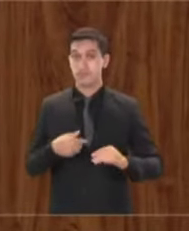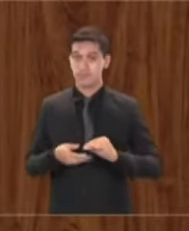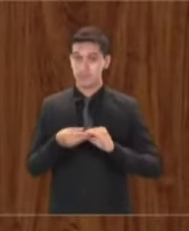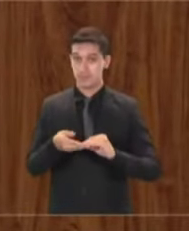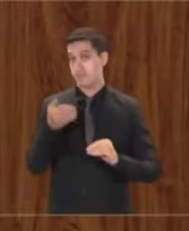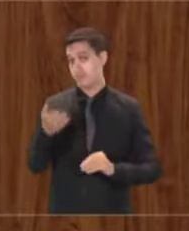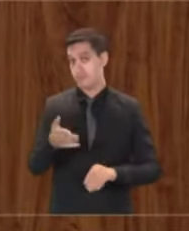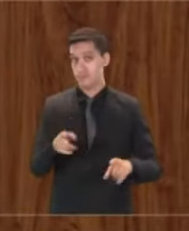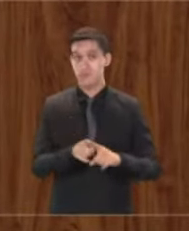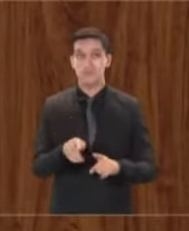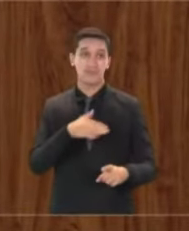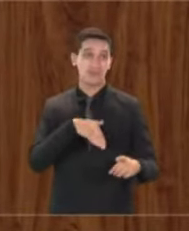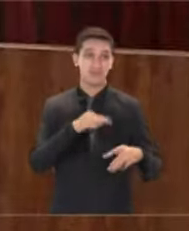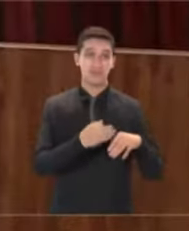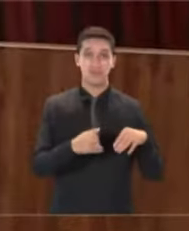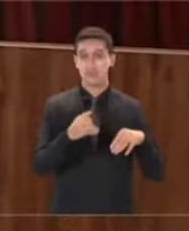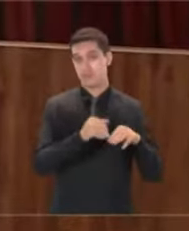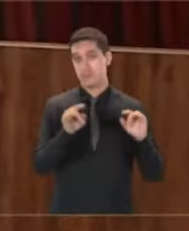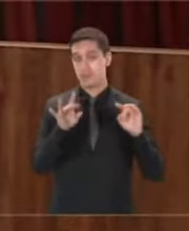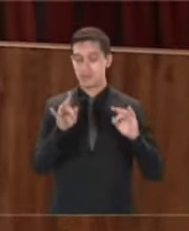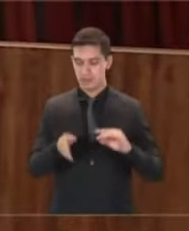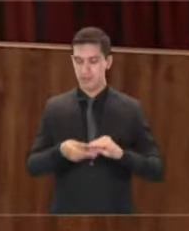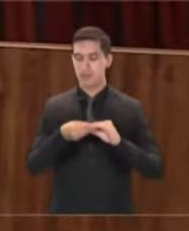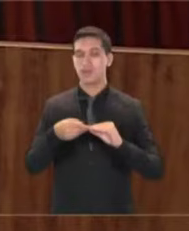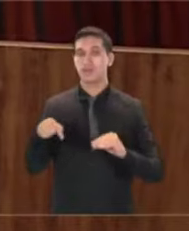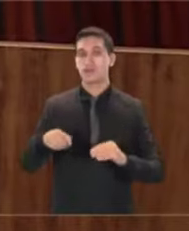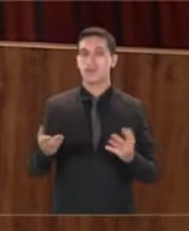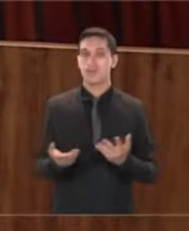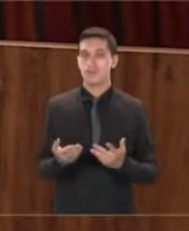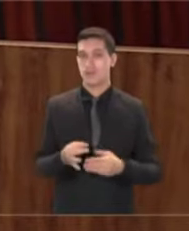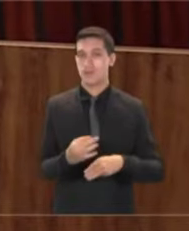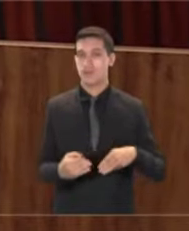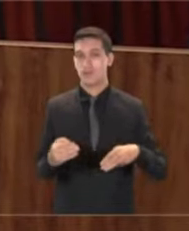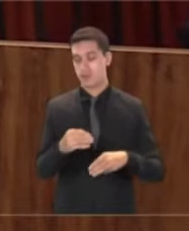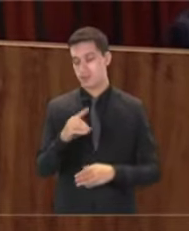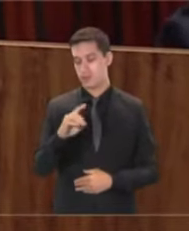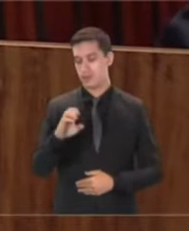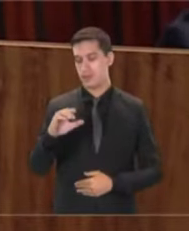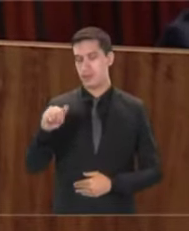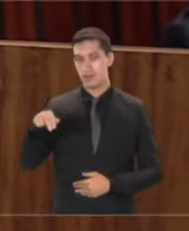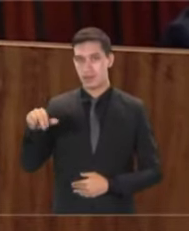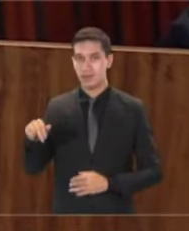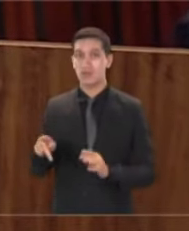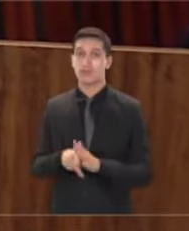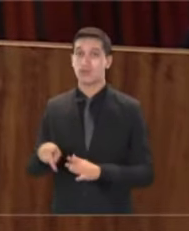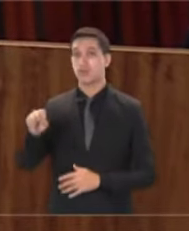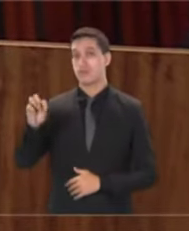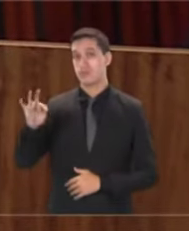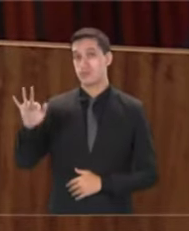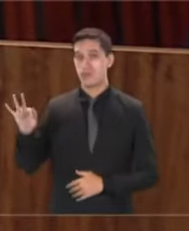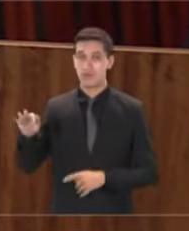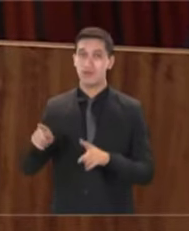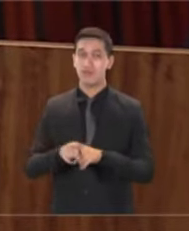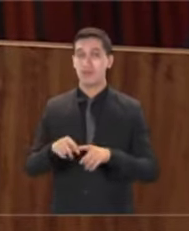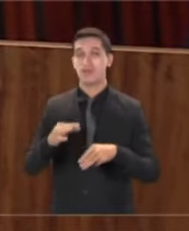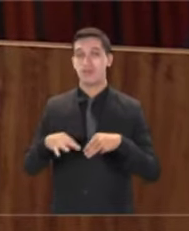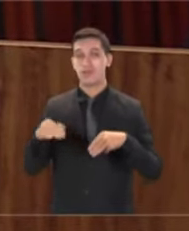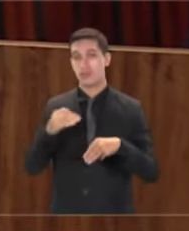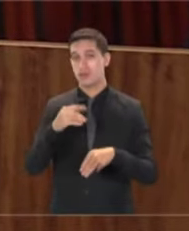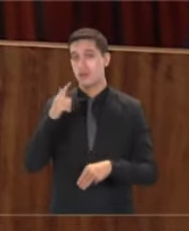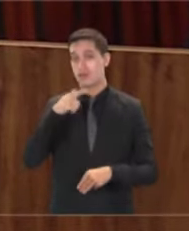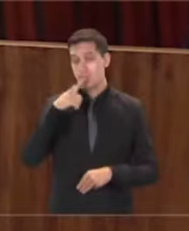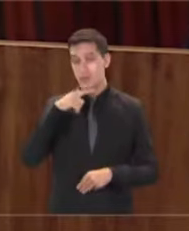com especial cumprimento hoje ao ministro decano do Supremo, ministro Gilmar, querido amigo, a